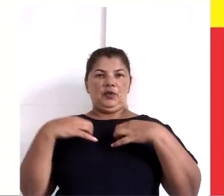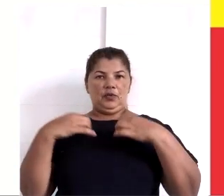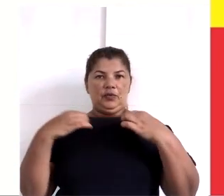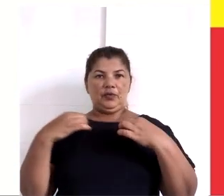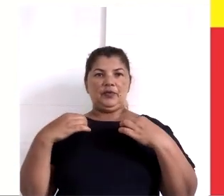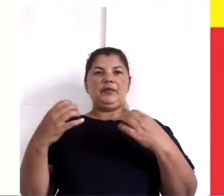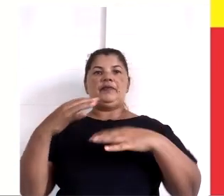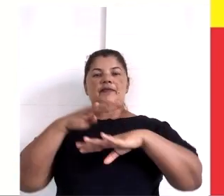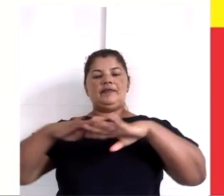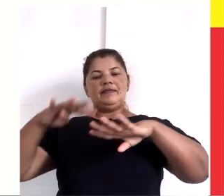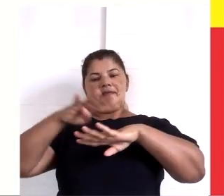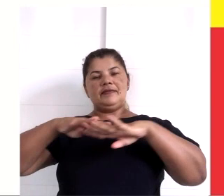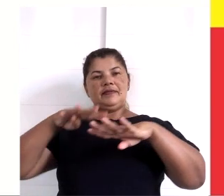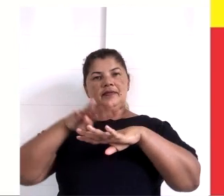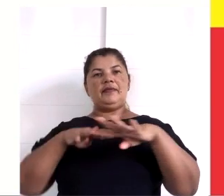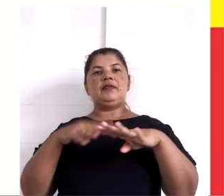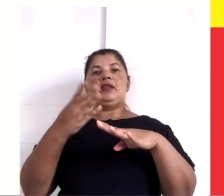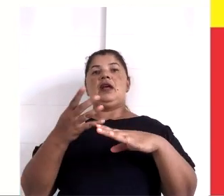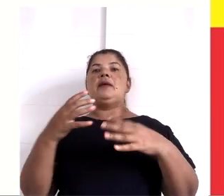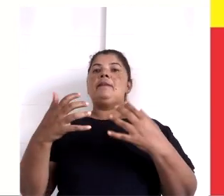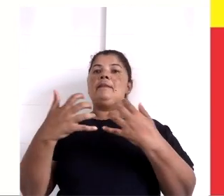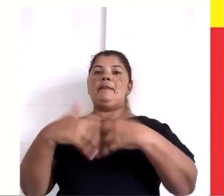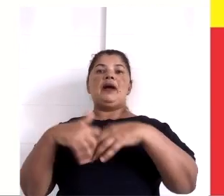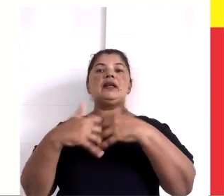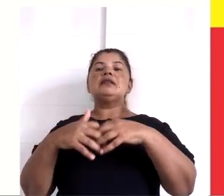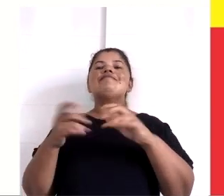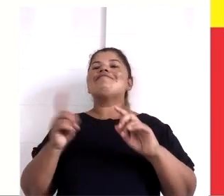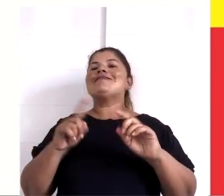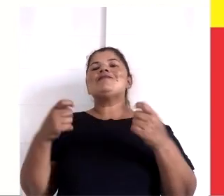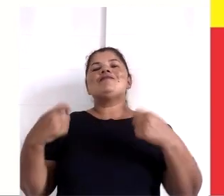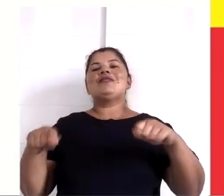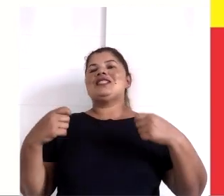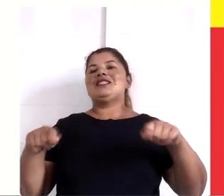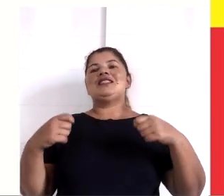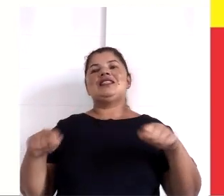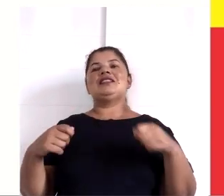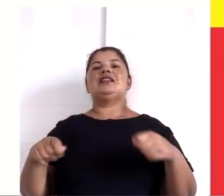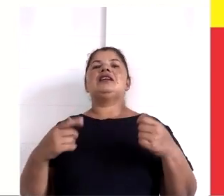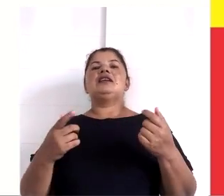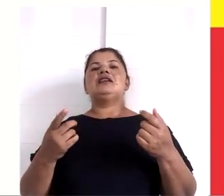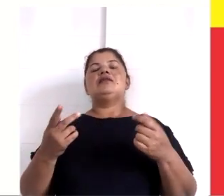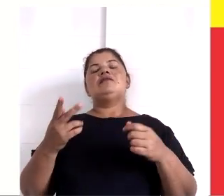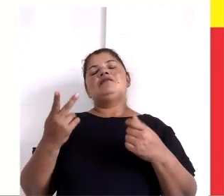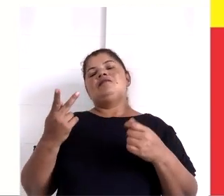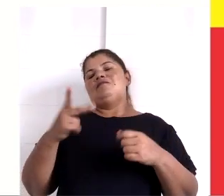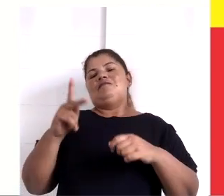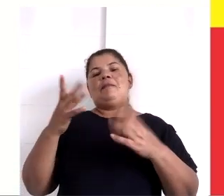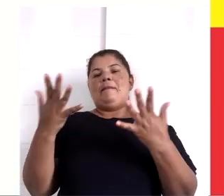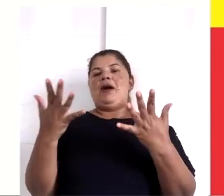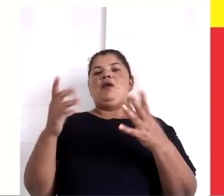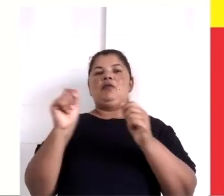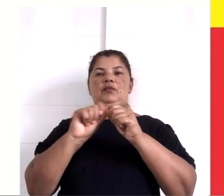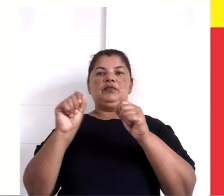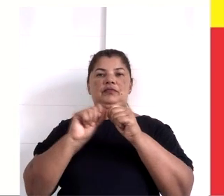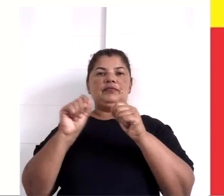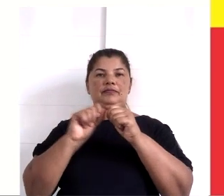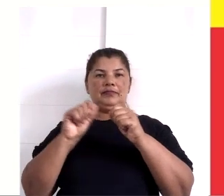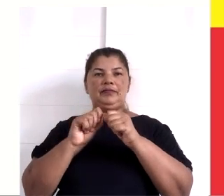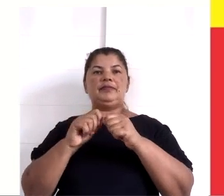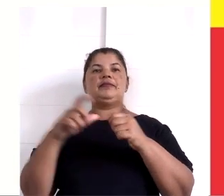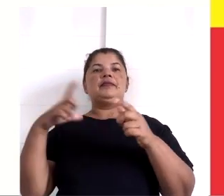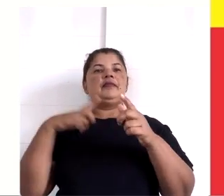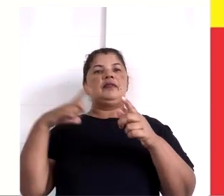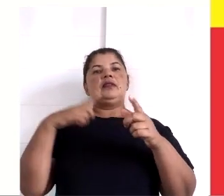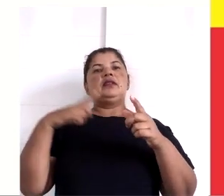tecer. Essa não. Essa máquina aí, ela já não precisa mais de um manuseio manual,